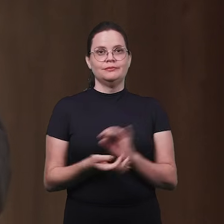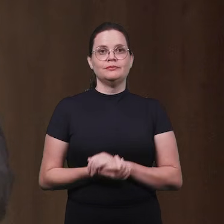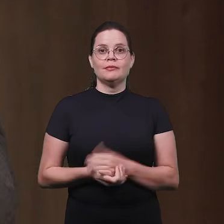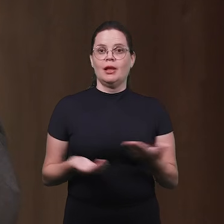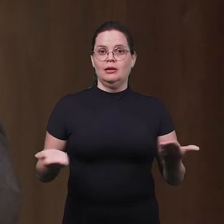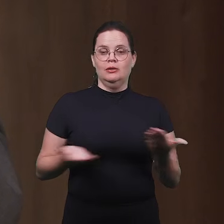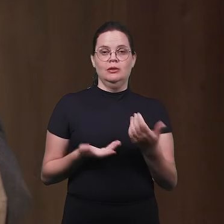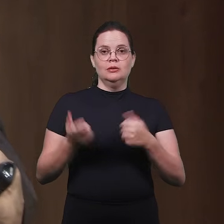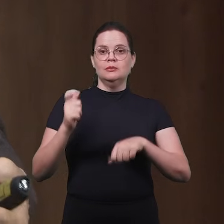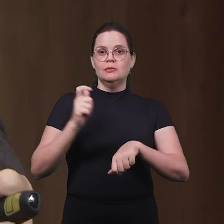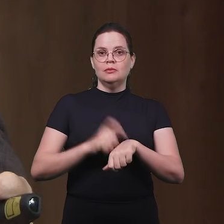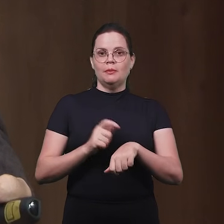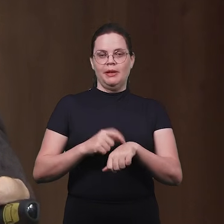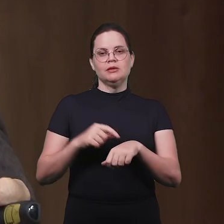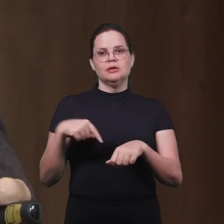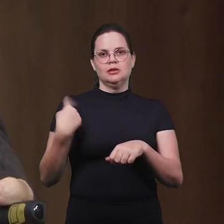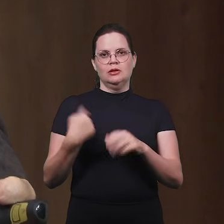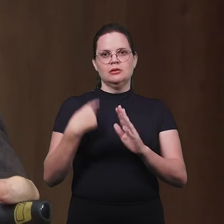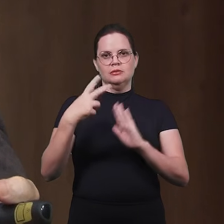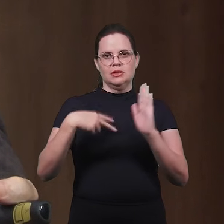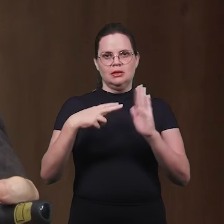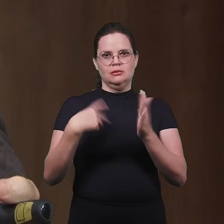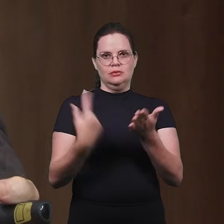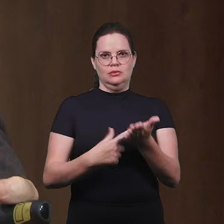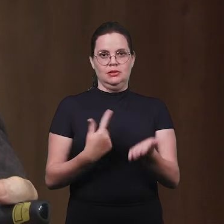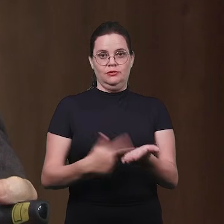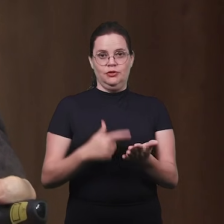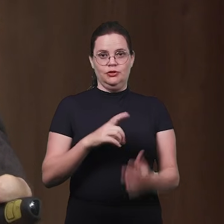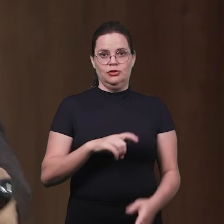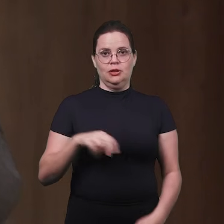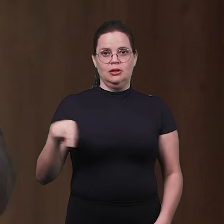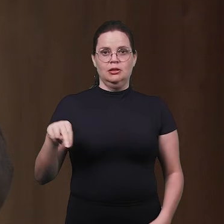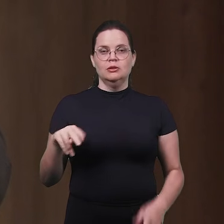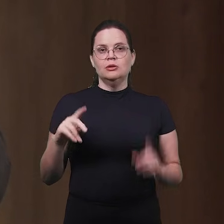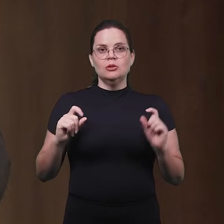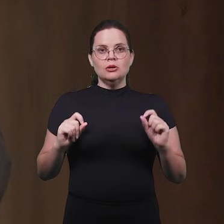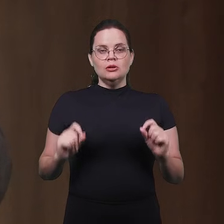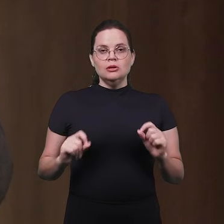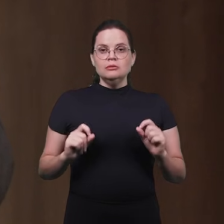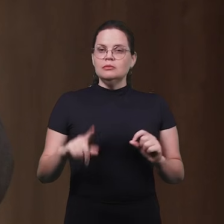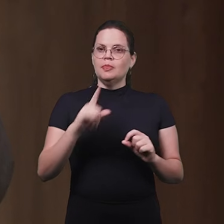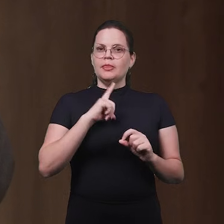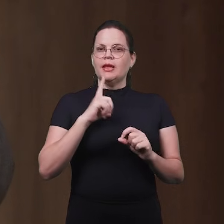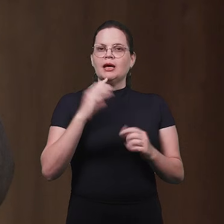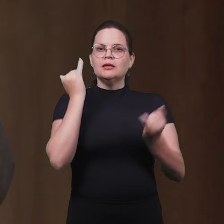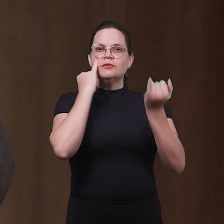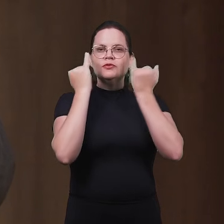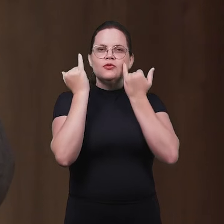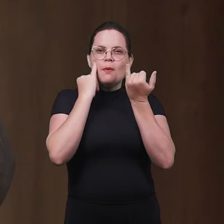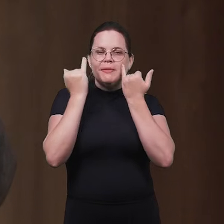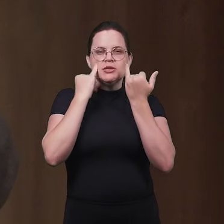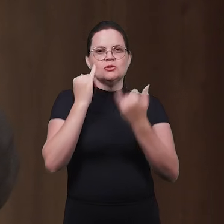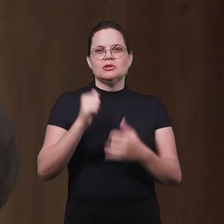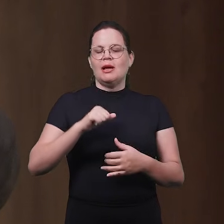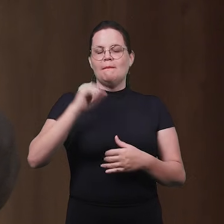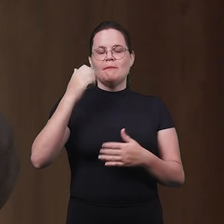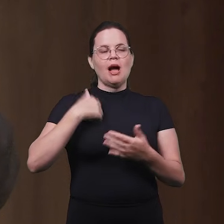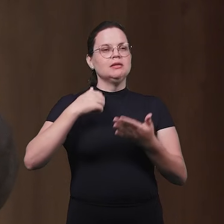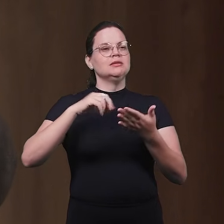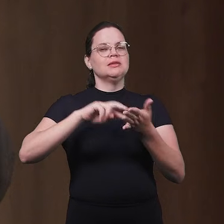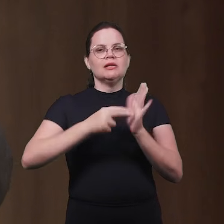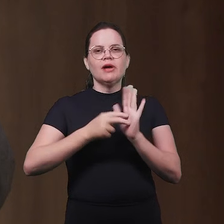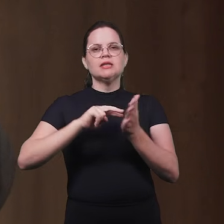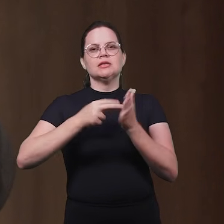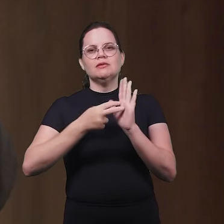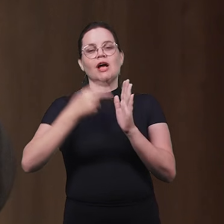Realmente, nós chegamos num momento do livro de Daniel onde tem mais